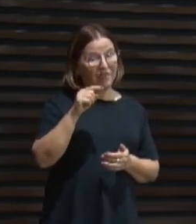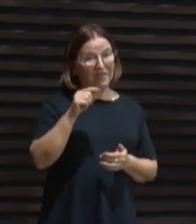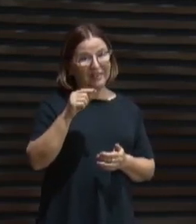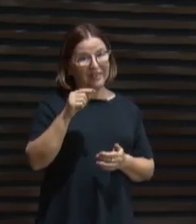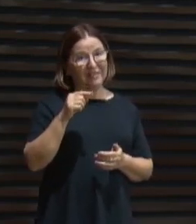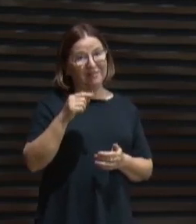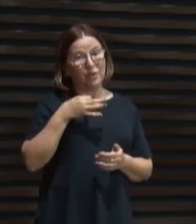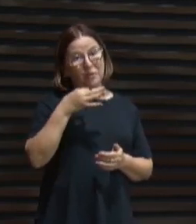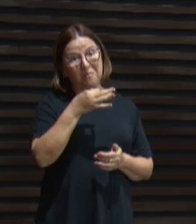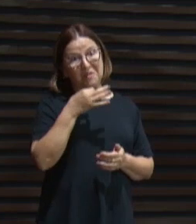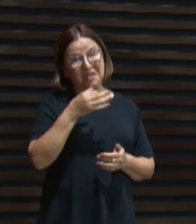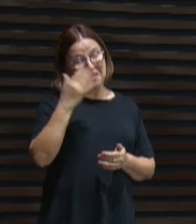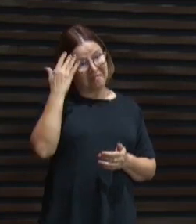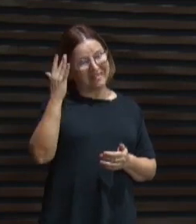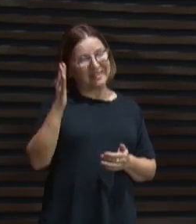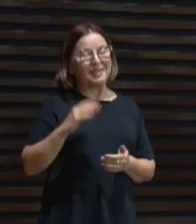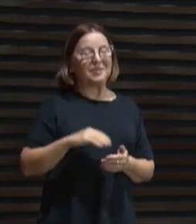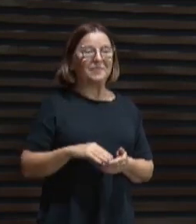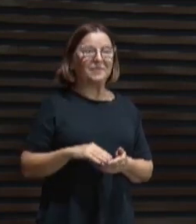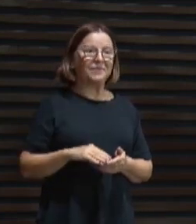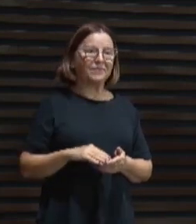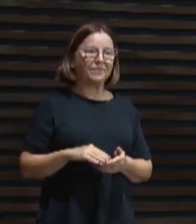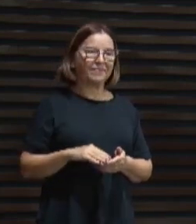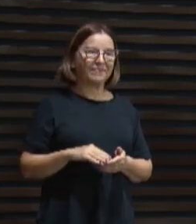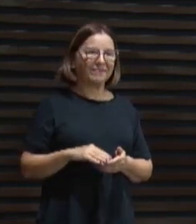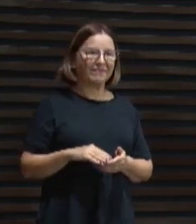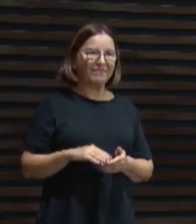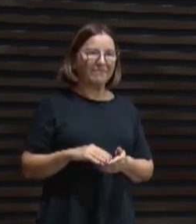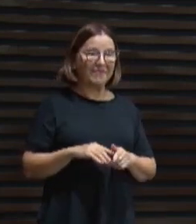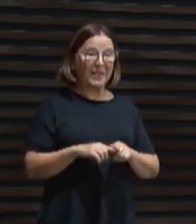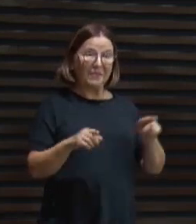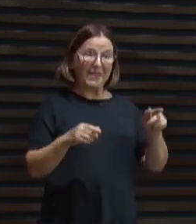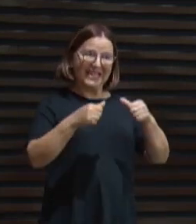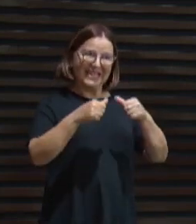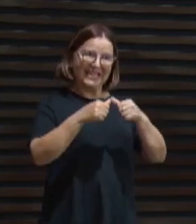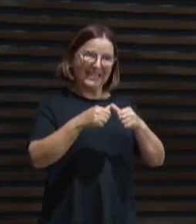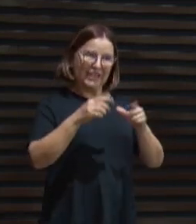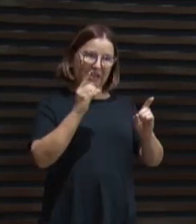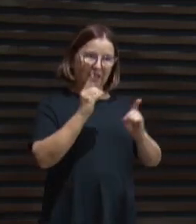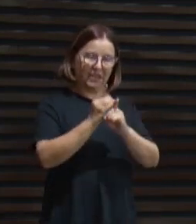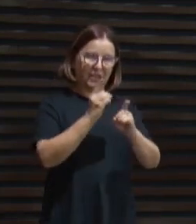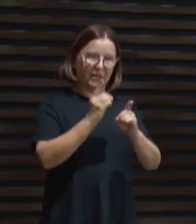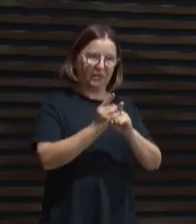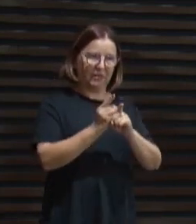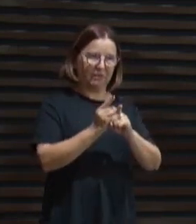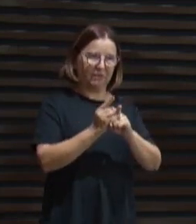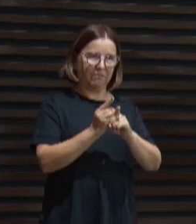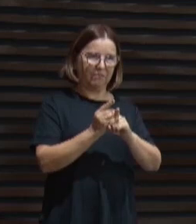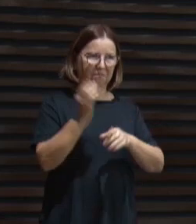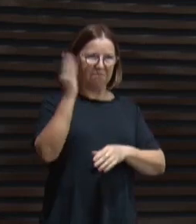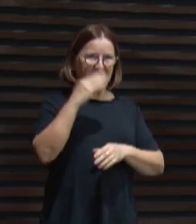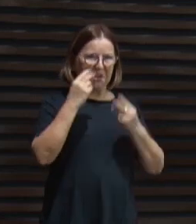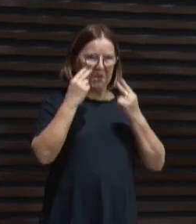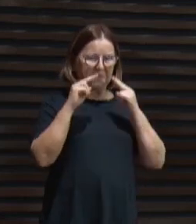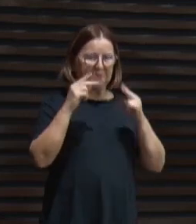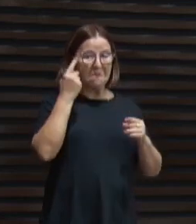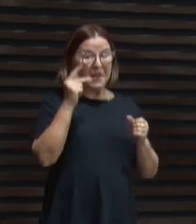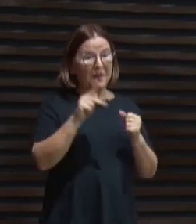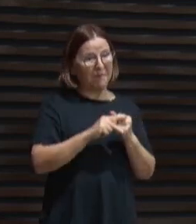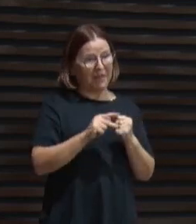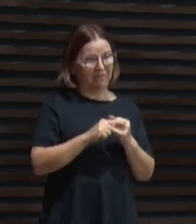ou Nicodemos. Mas esse discípulo foi o mau testemunho para Pedro. Foi